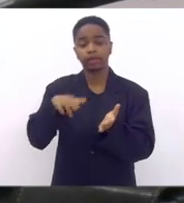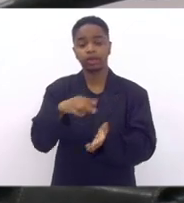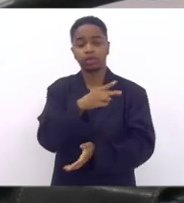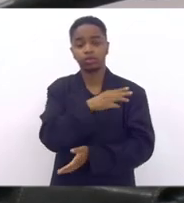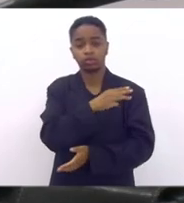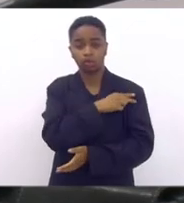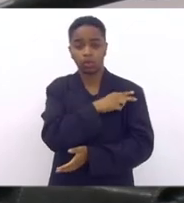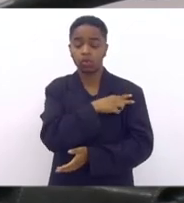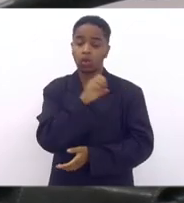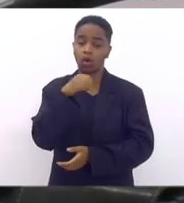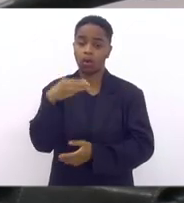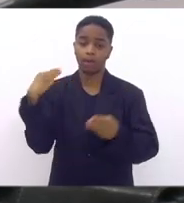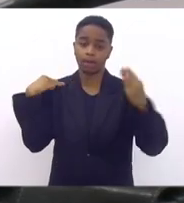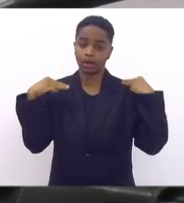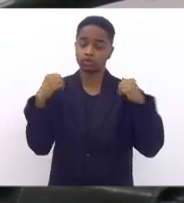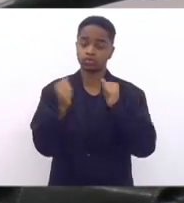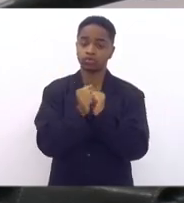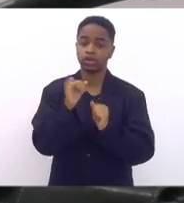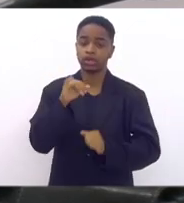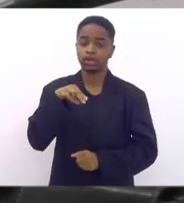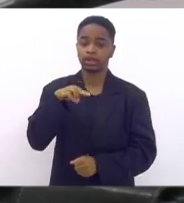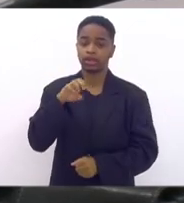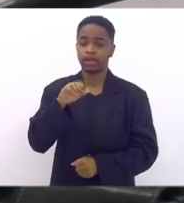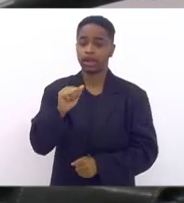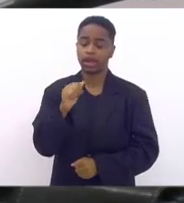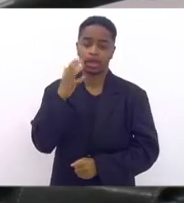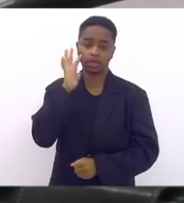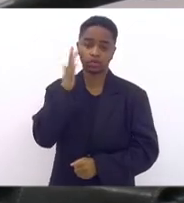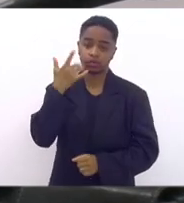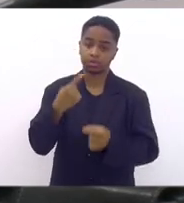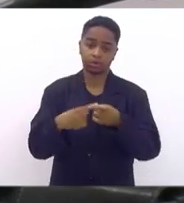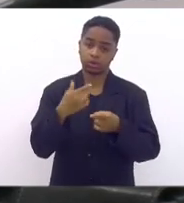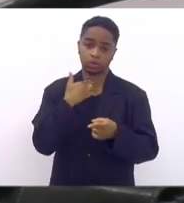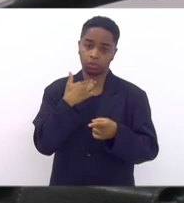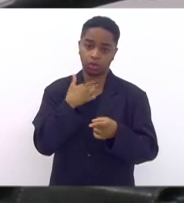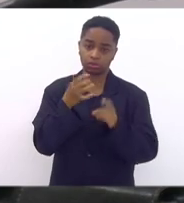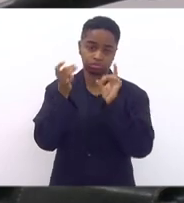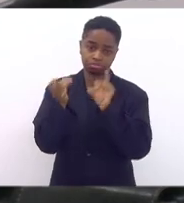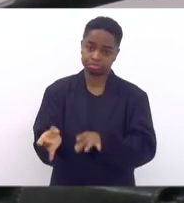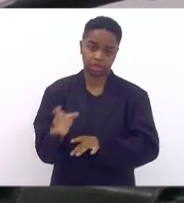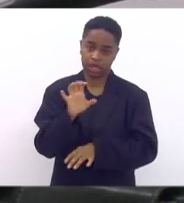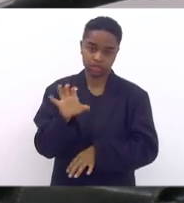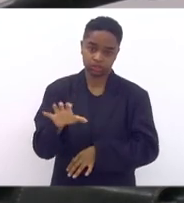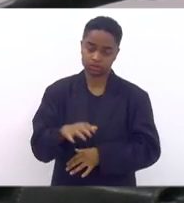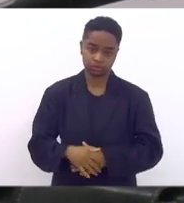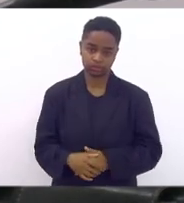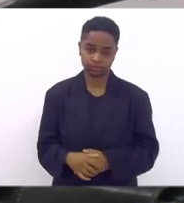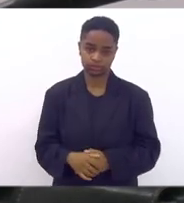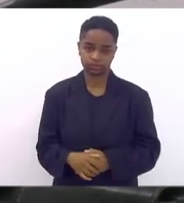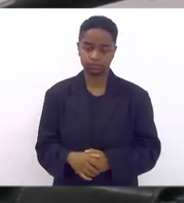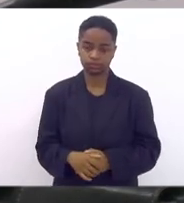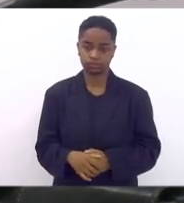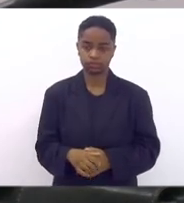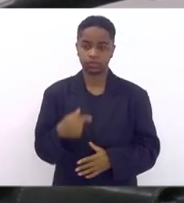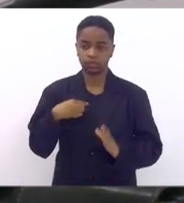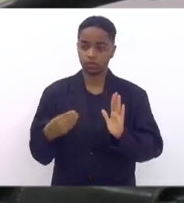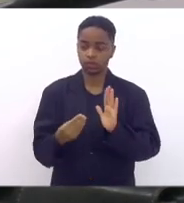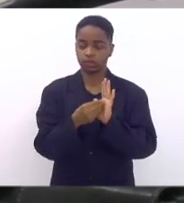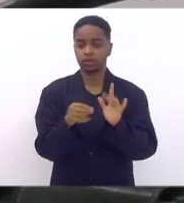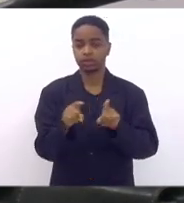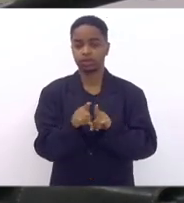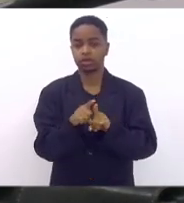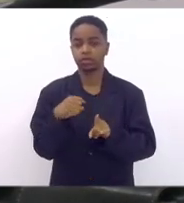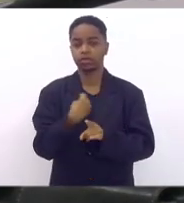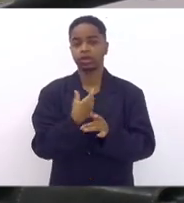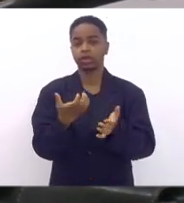própria Marinha junto com inia tomar as providências de cabil que não pode ficar do jeito que tá aí eu coloquei aqui também também vamos querer saber do